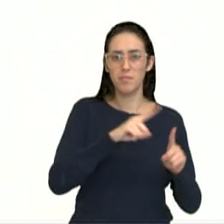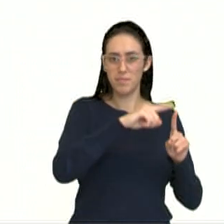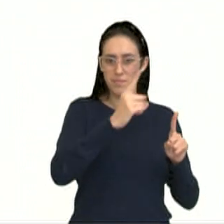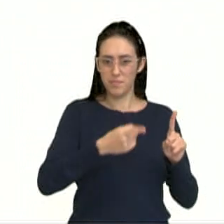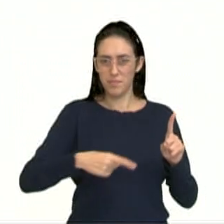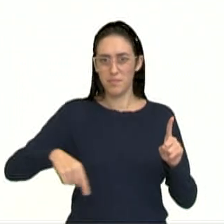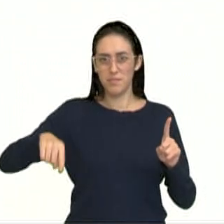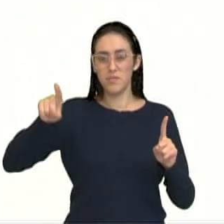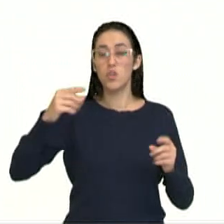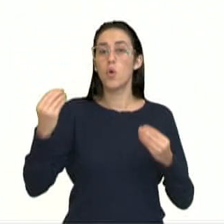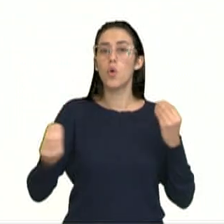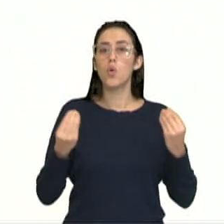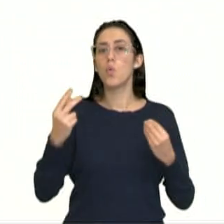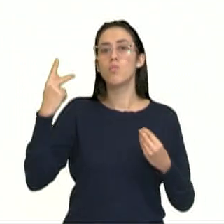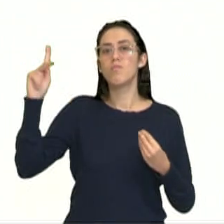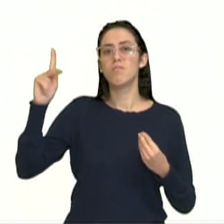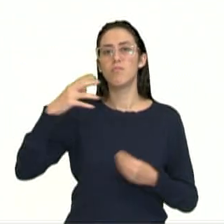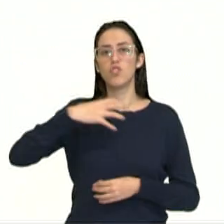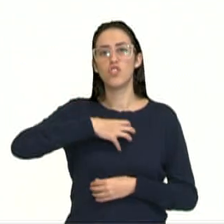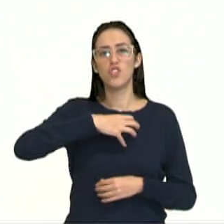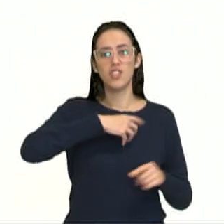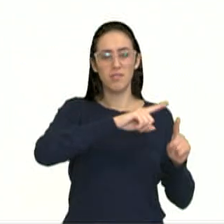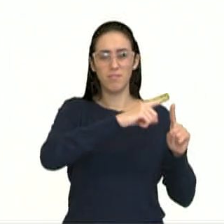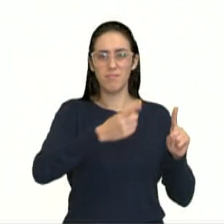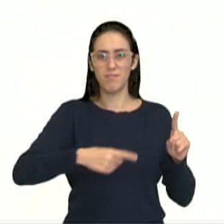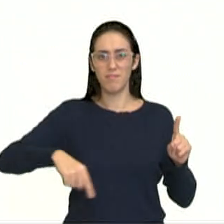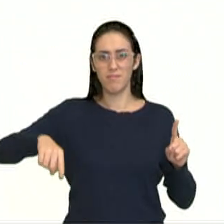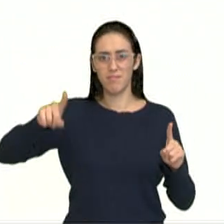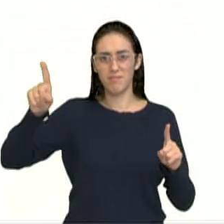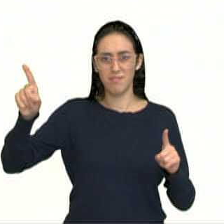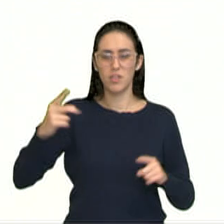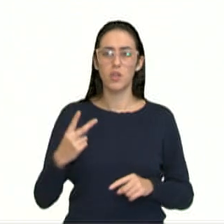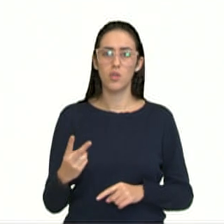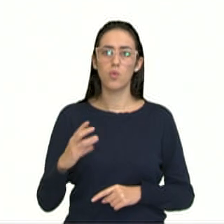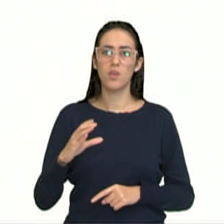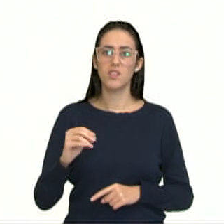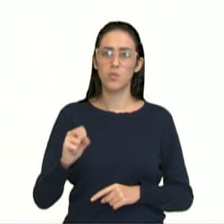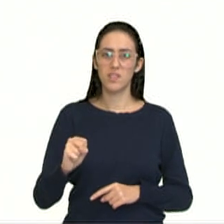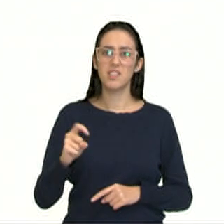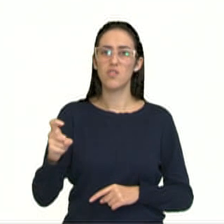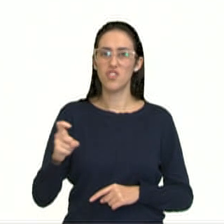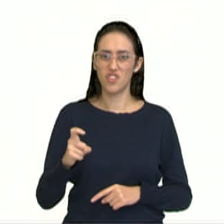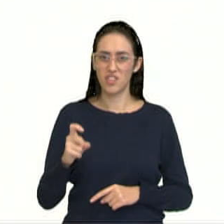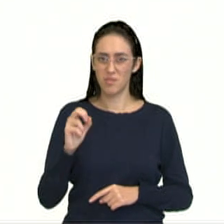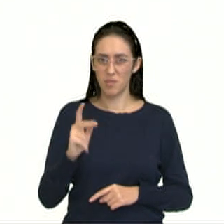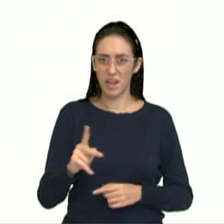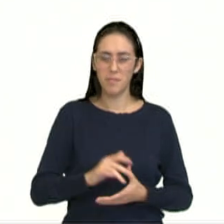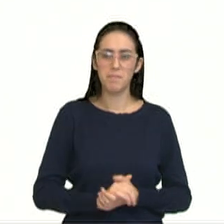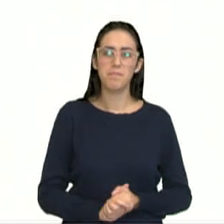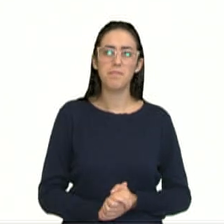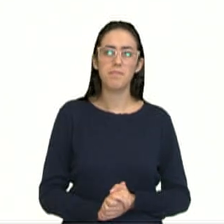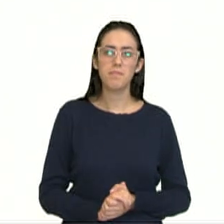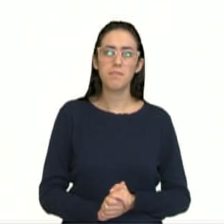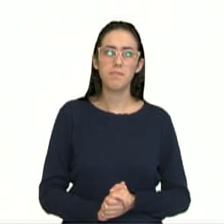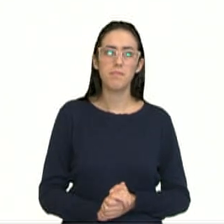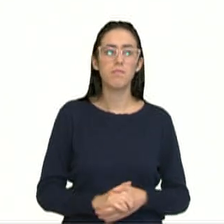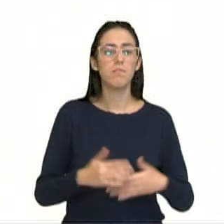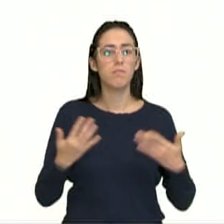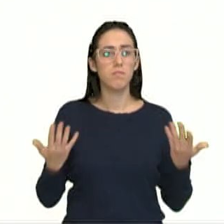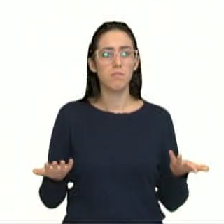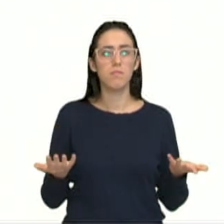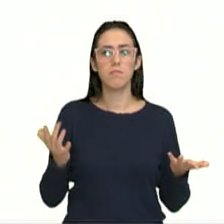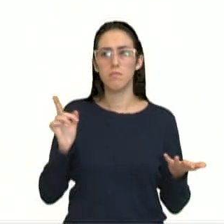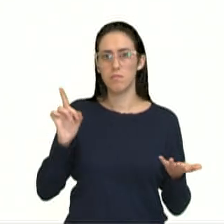ela está se comportando, a minha função 2 cosseno de x, tá? Então, como